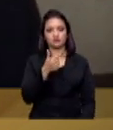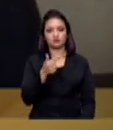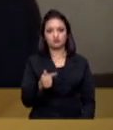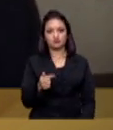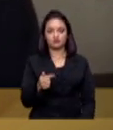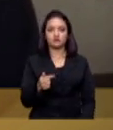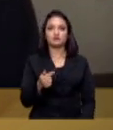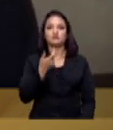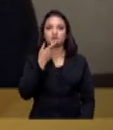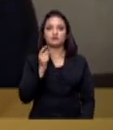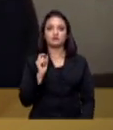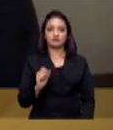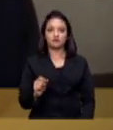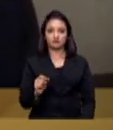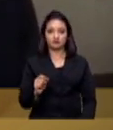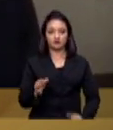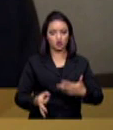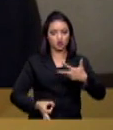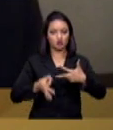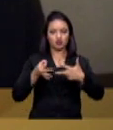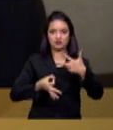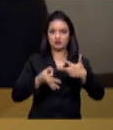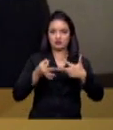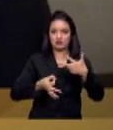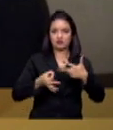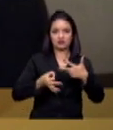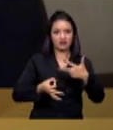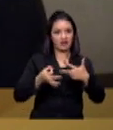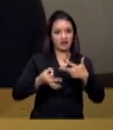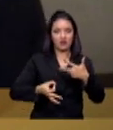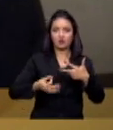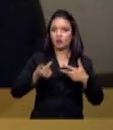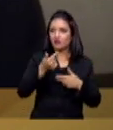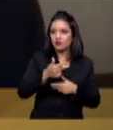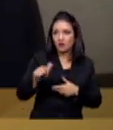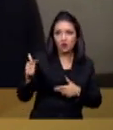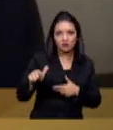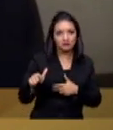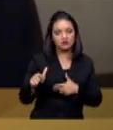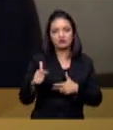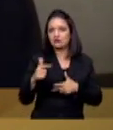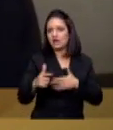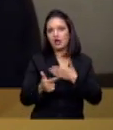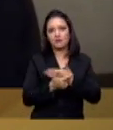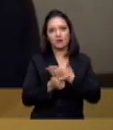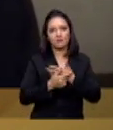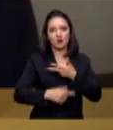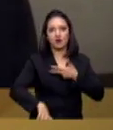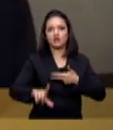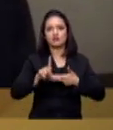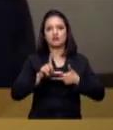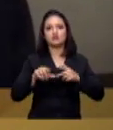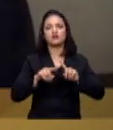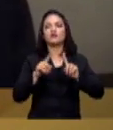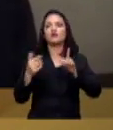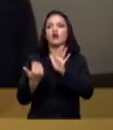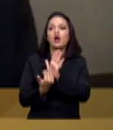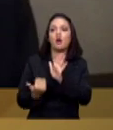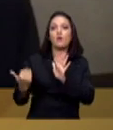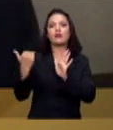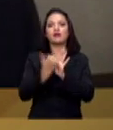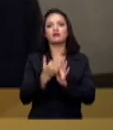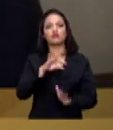o seguinte: não cabe ao Poder Judiciário, que não tem função legislativa, aumentar vencimentos de servidores públicos